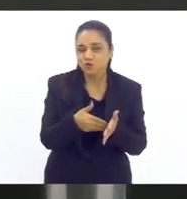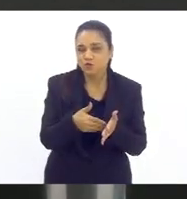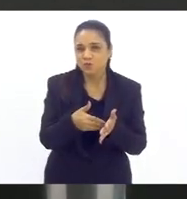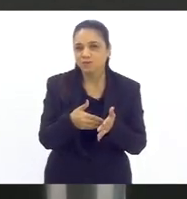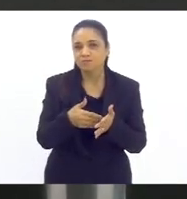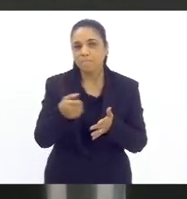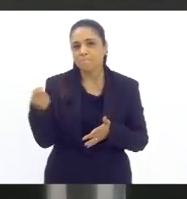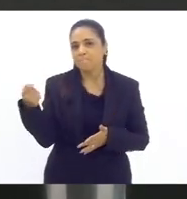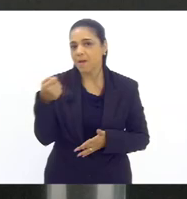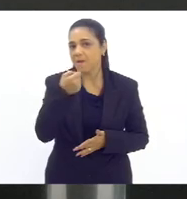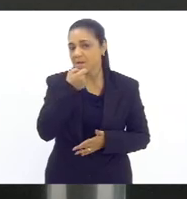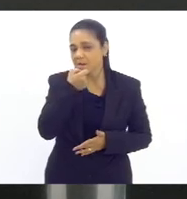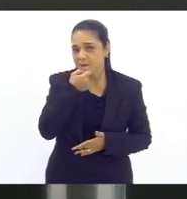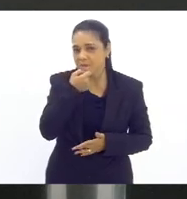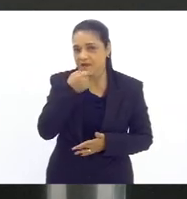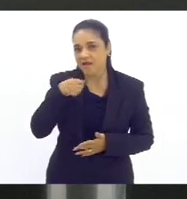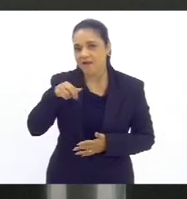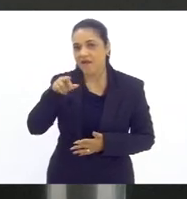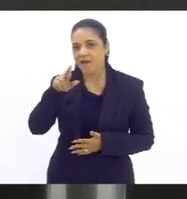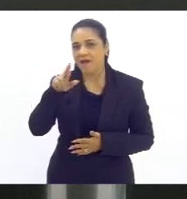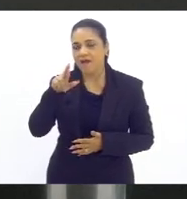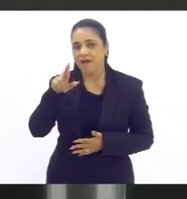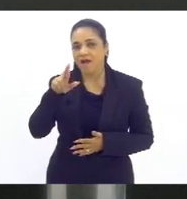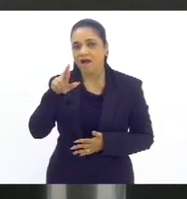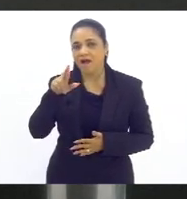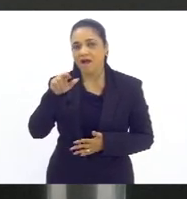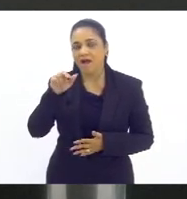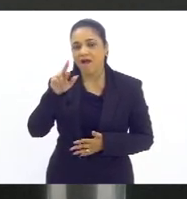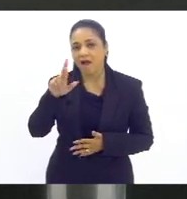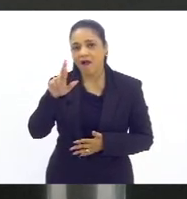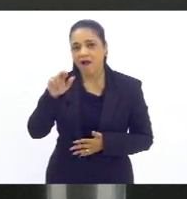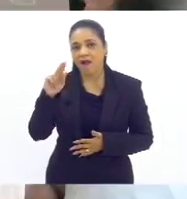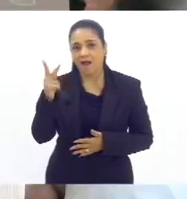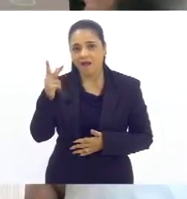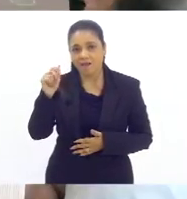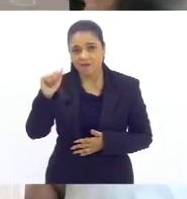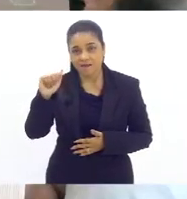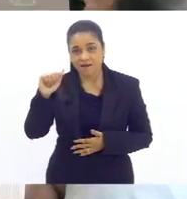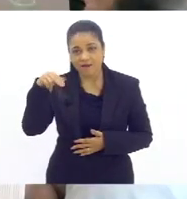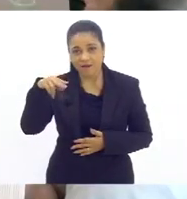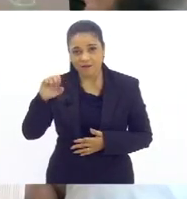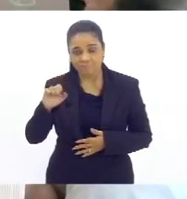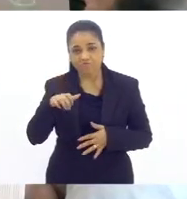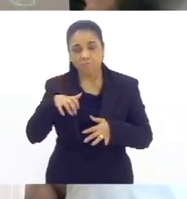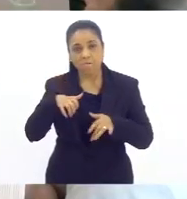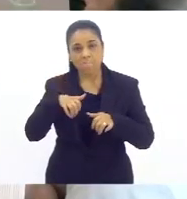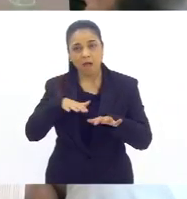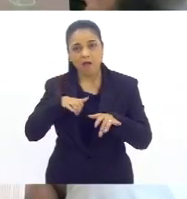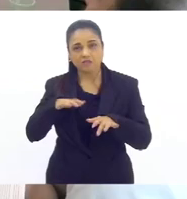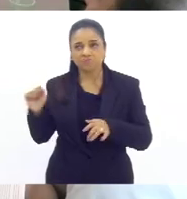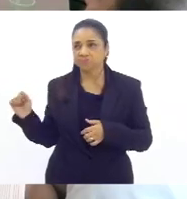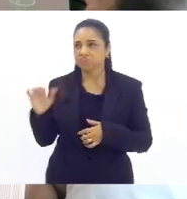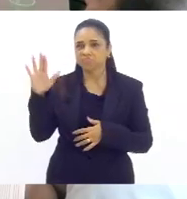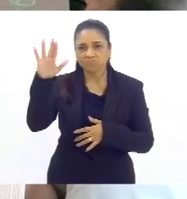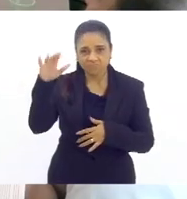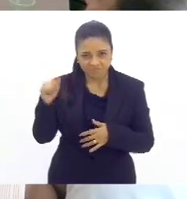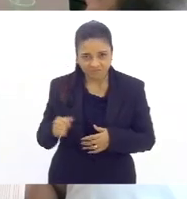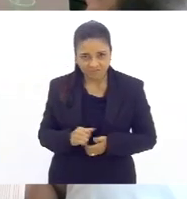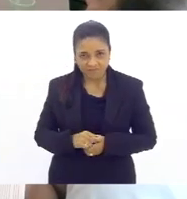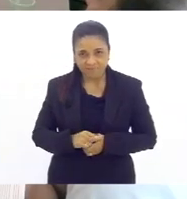Rariane Maia das favelas pode falar daí mesmo alguém